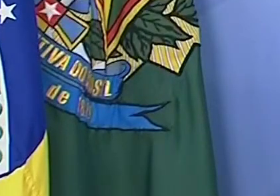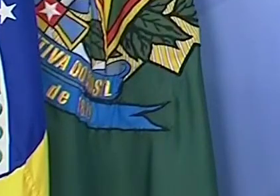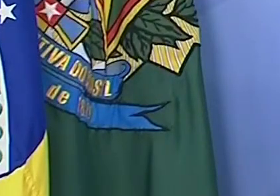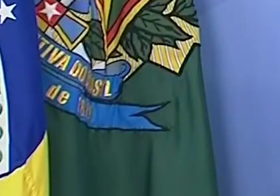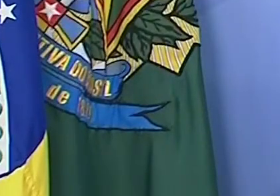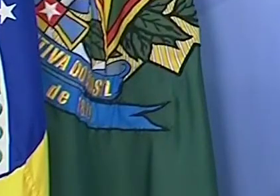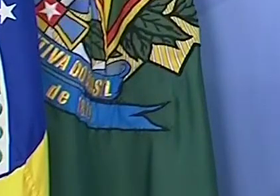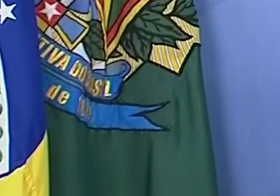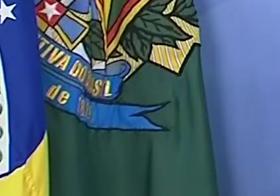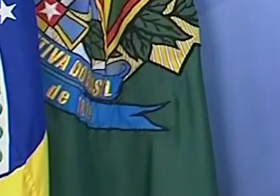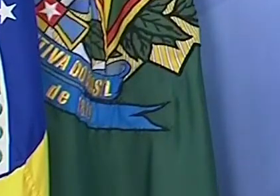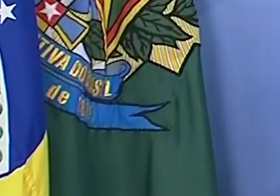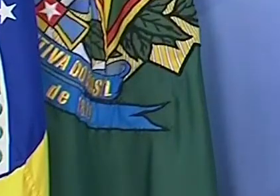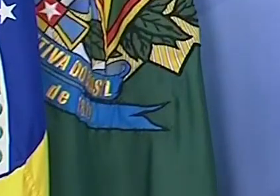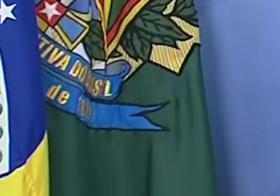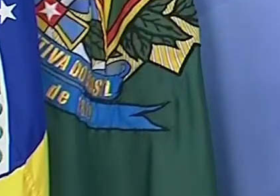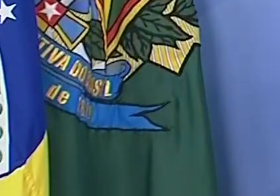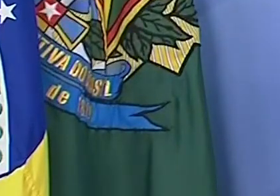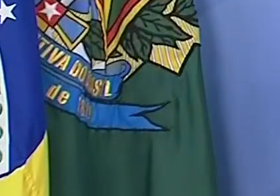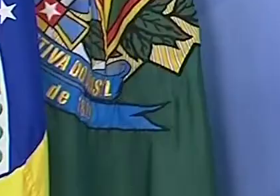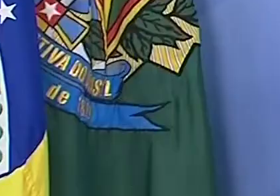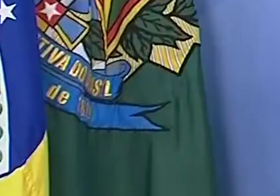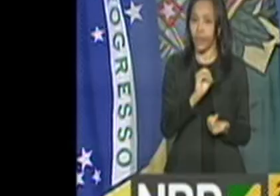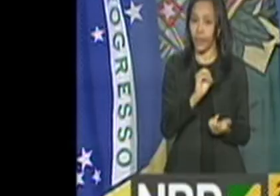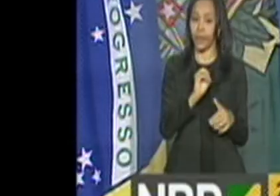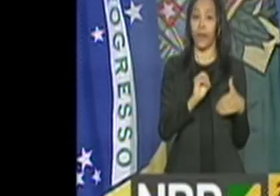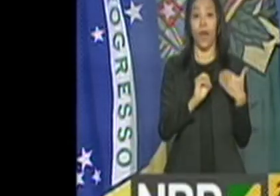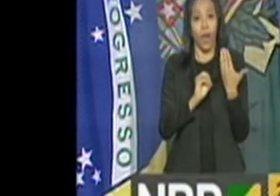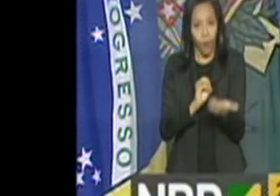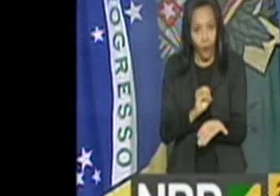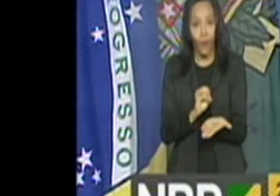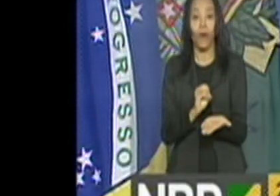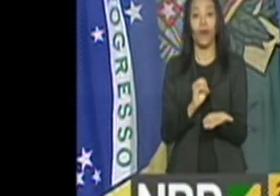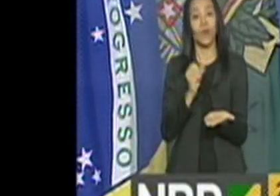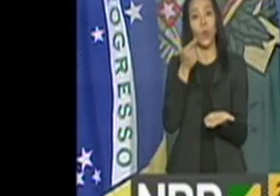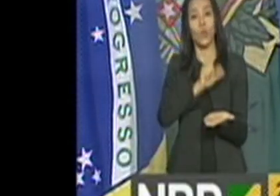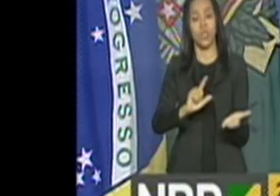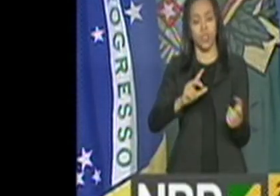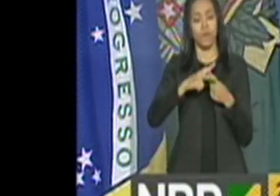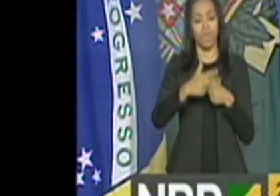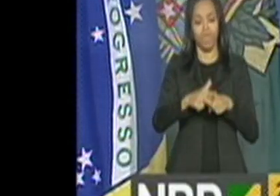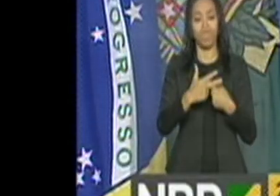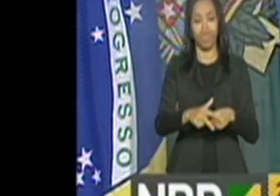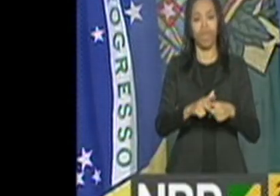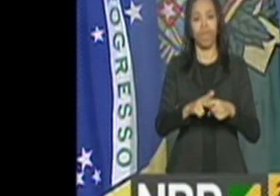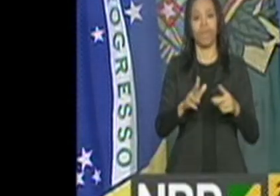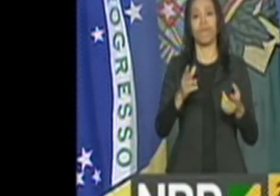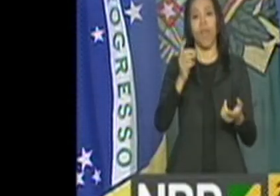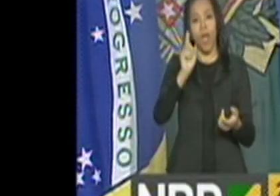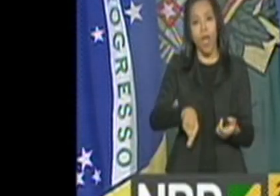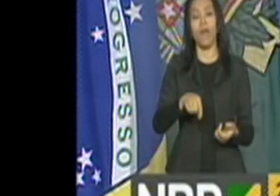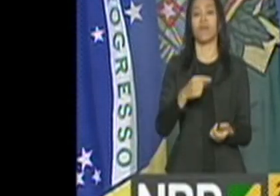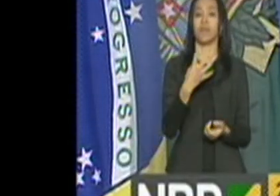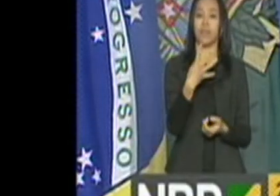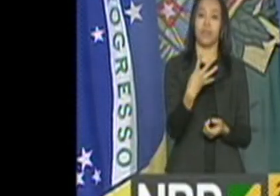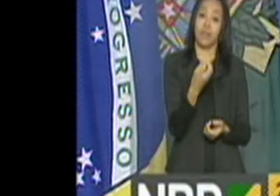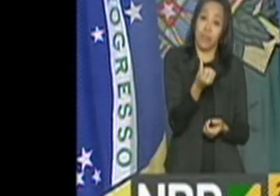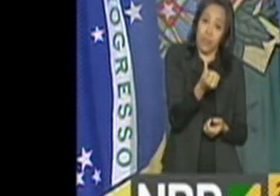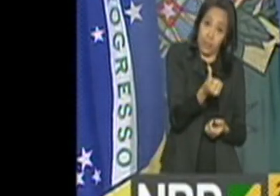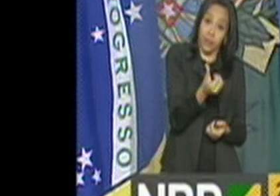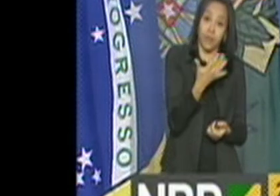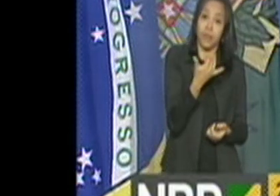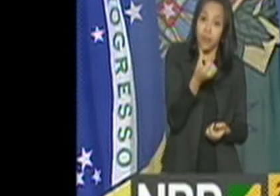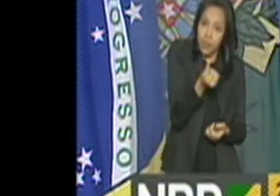diesel, já barateado pela redução, acertamos que será por 60 dias,